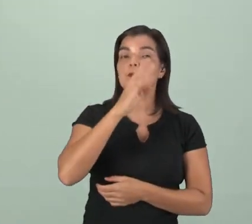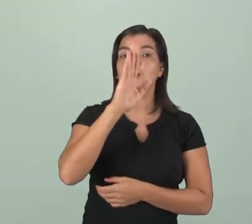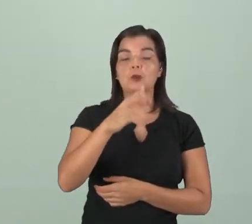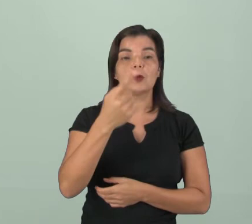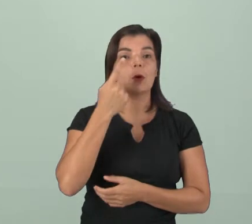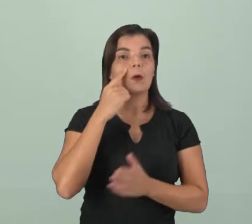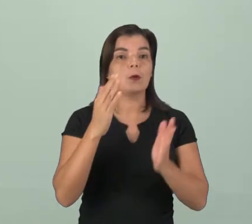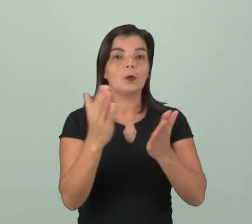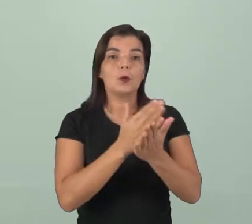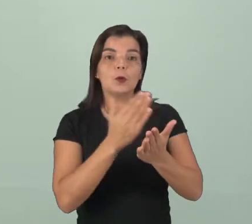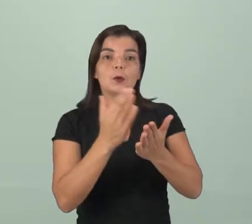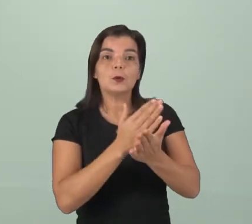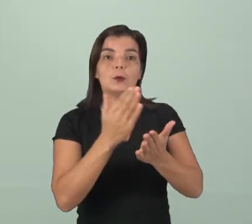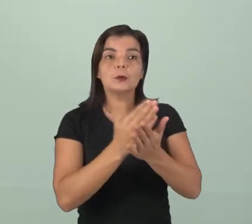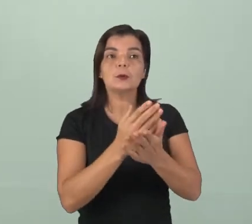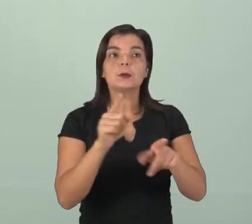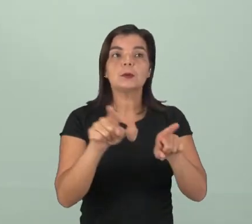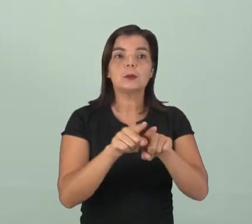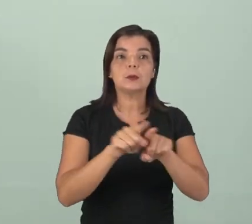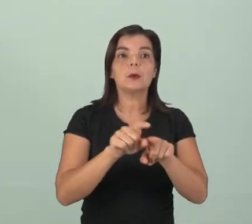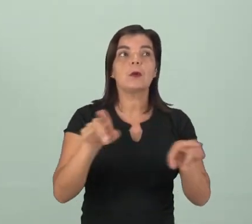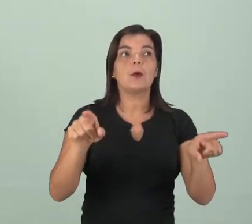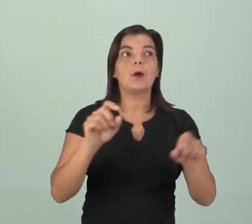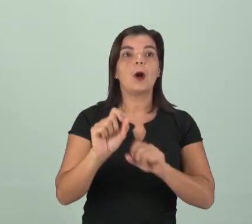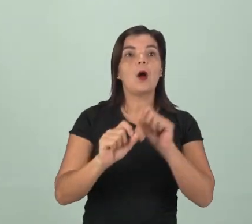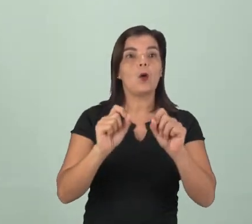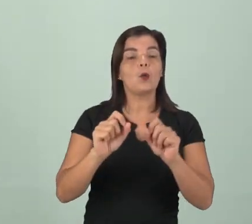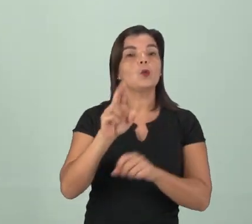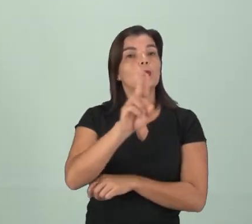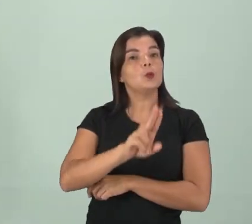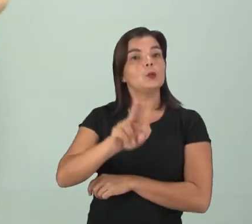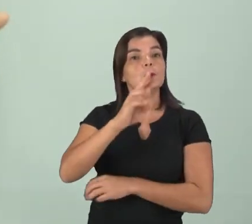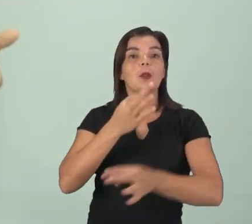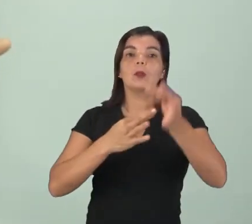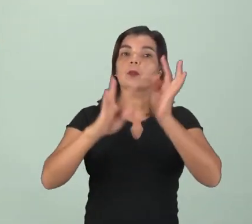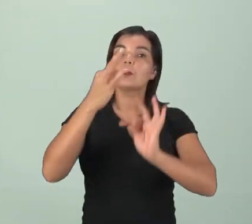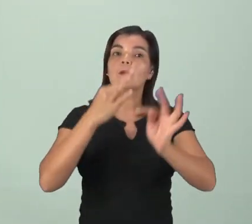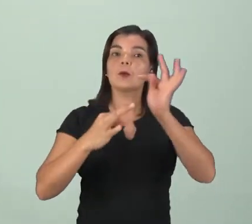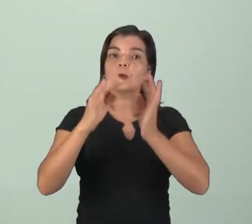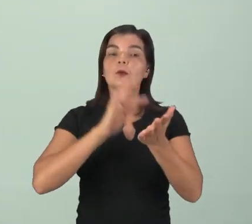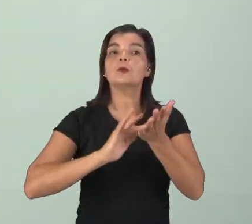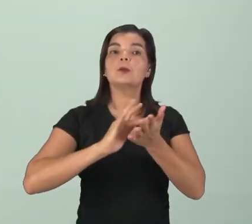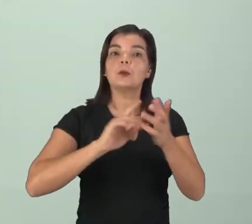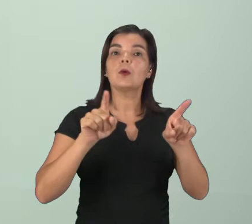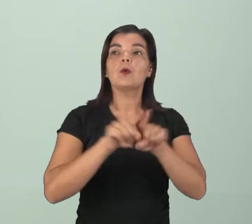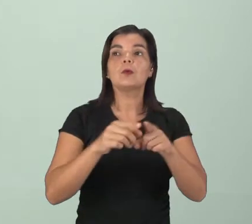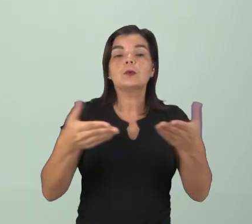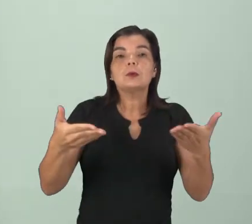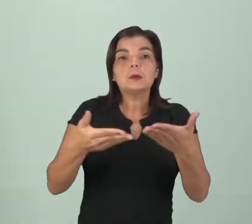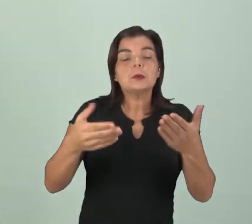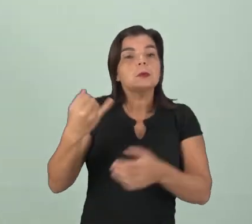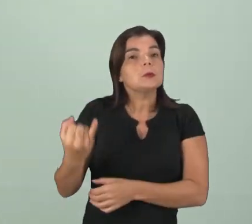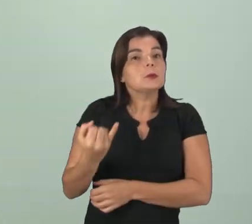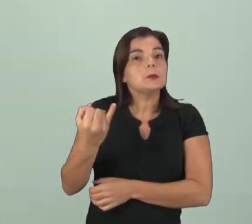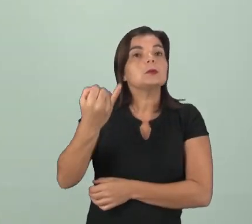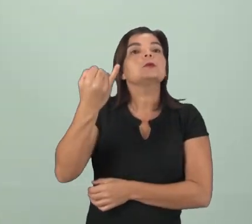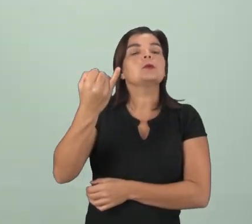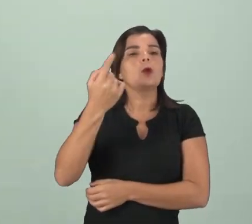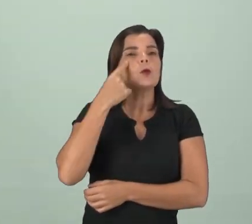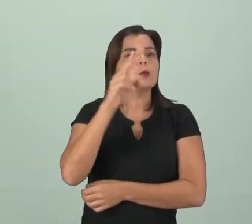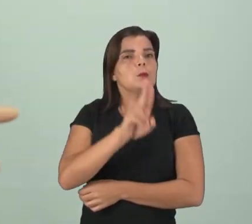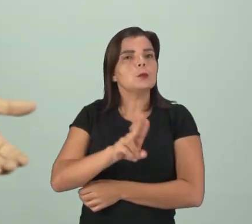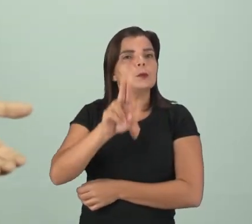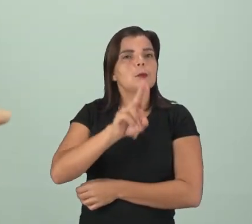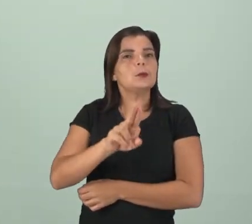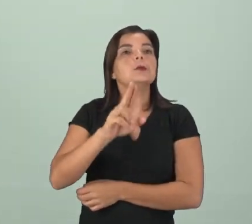certos cadernos de fundamentos, assim como há o uso de tecnologia digital. Hoje é tão importante esse uso, a